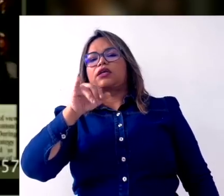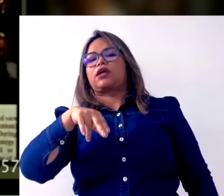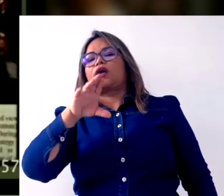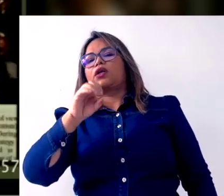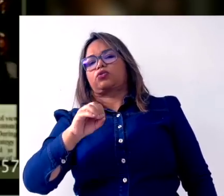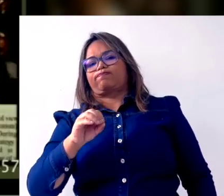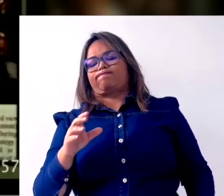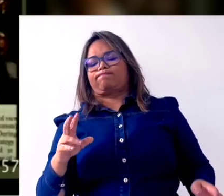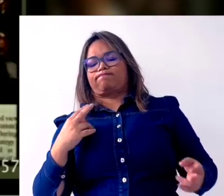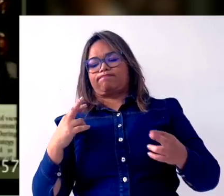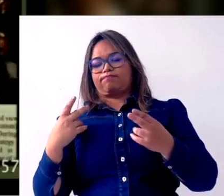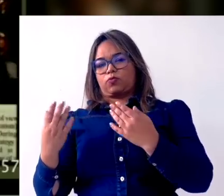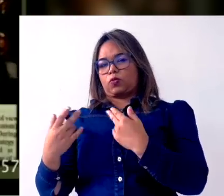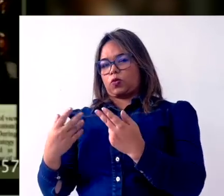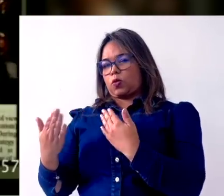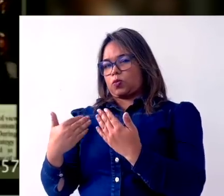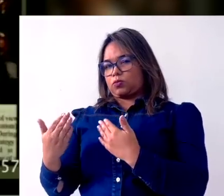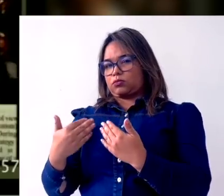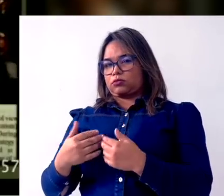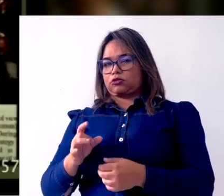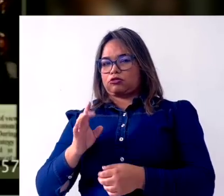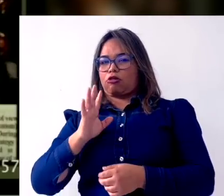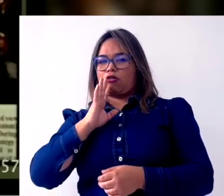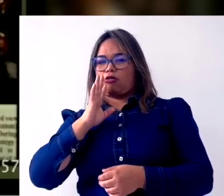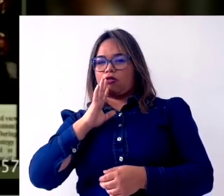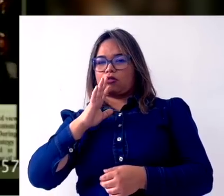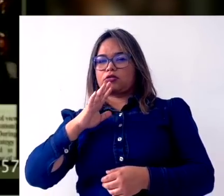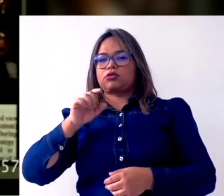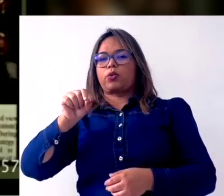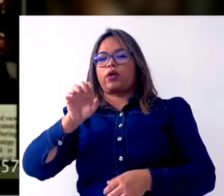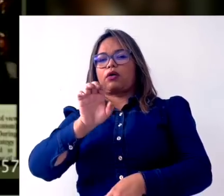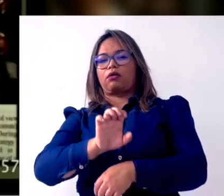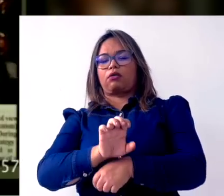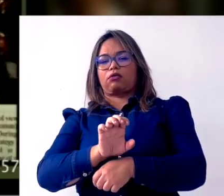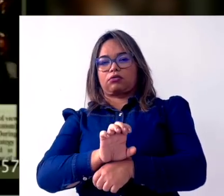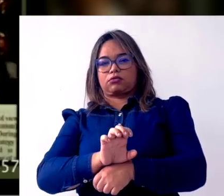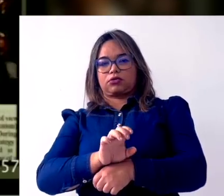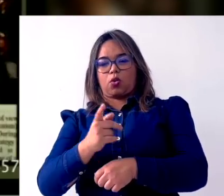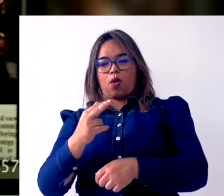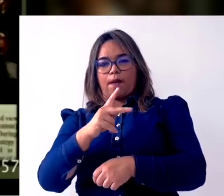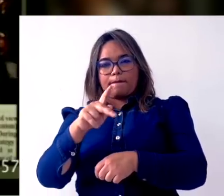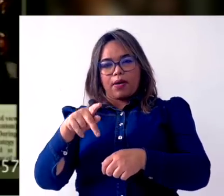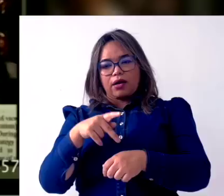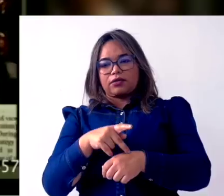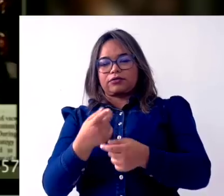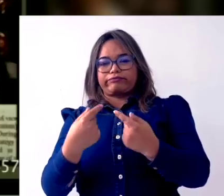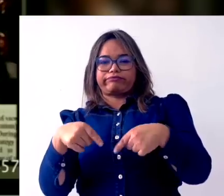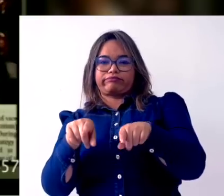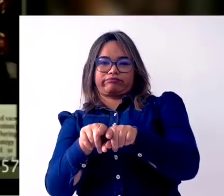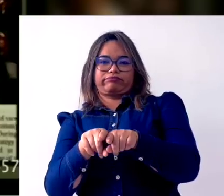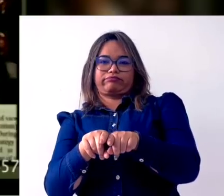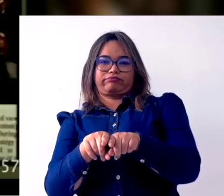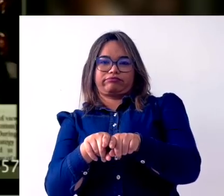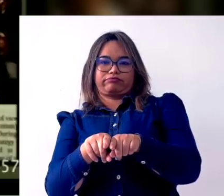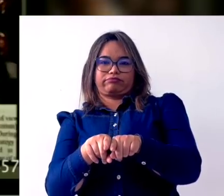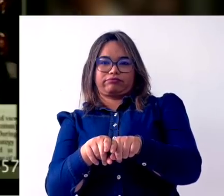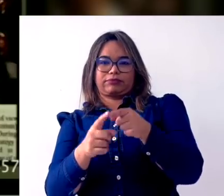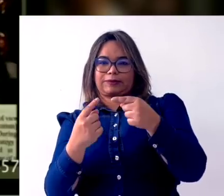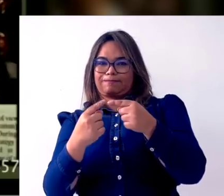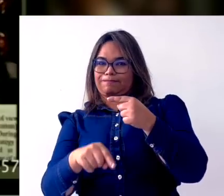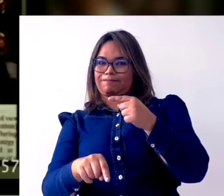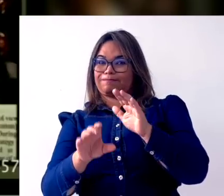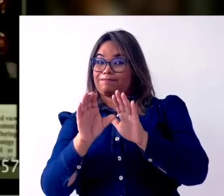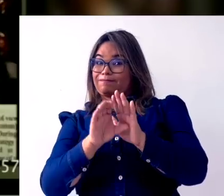falou Reagan, era reconhecer o Vaticano como Estado e fazer do Vaticano seu aliado. Isso é contrário à Constituição